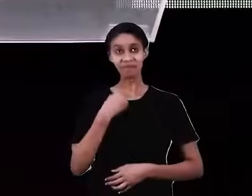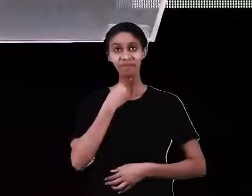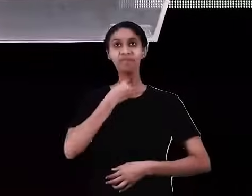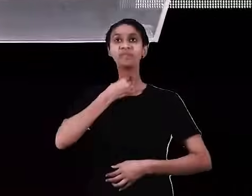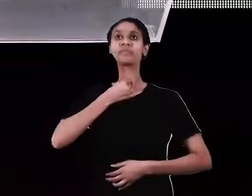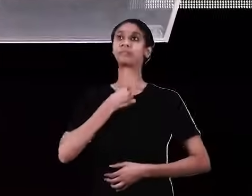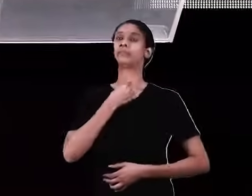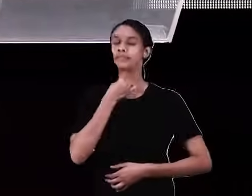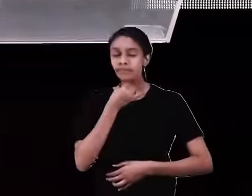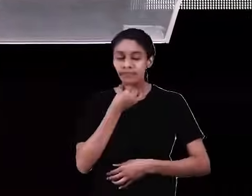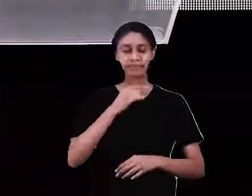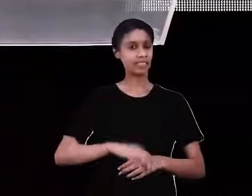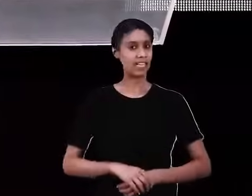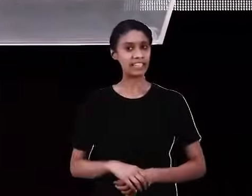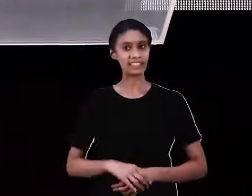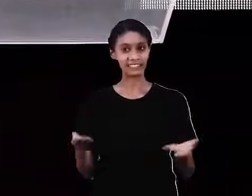Vou engolir,